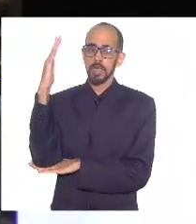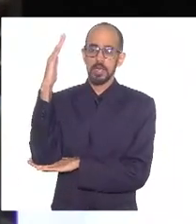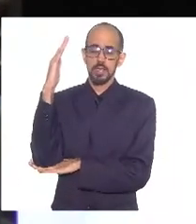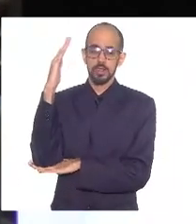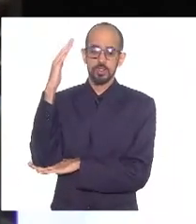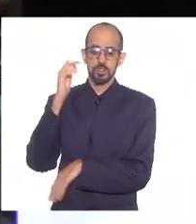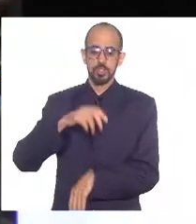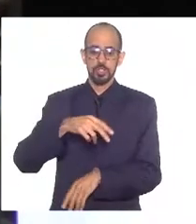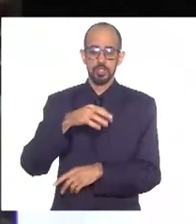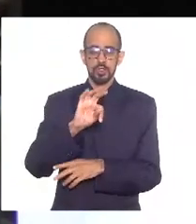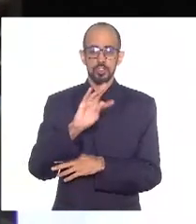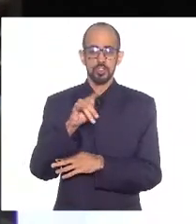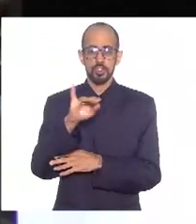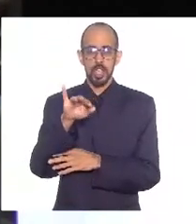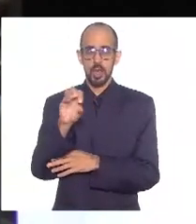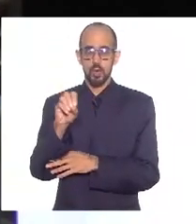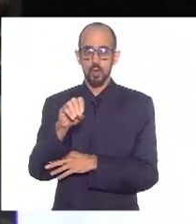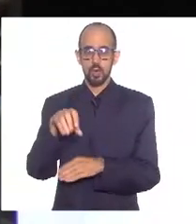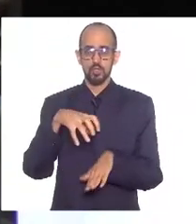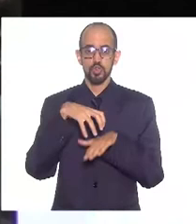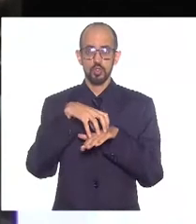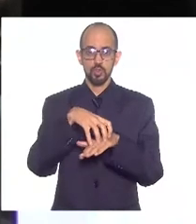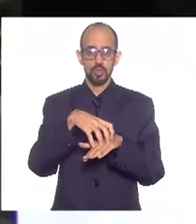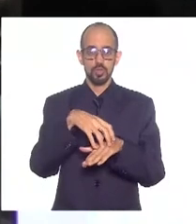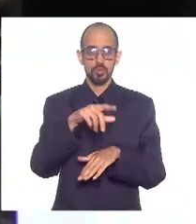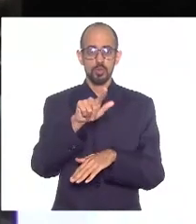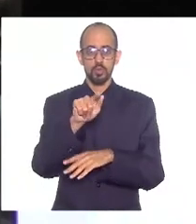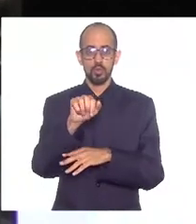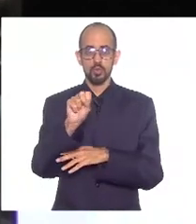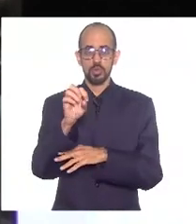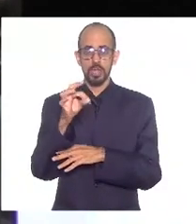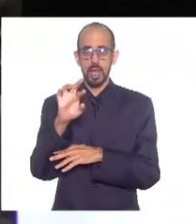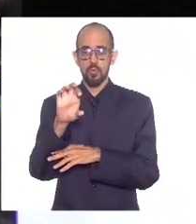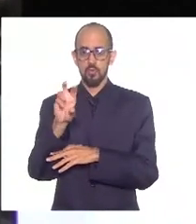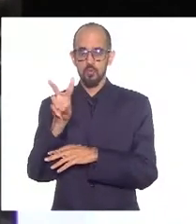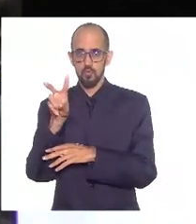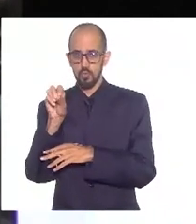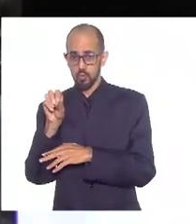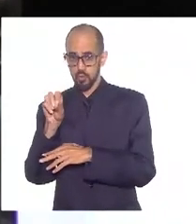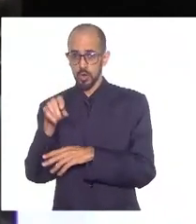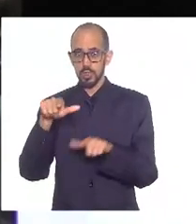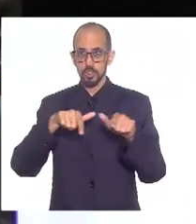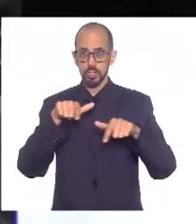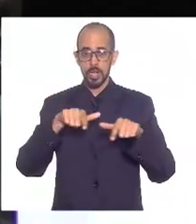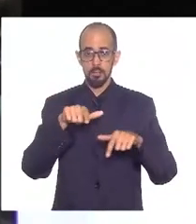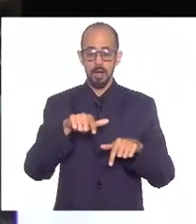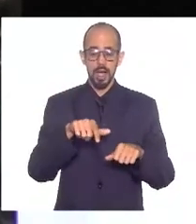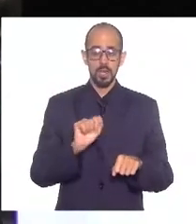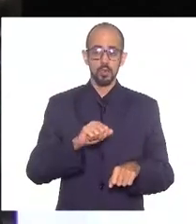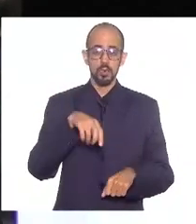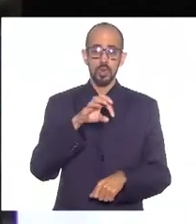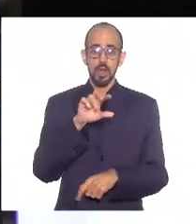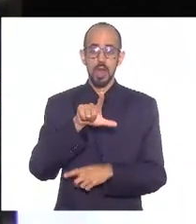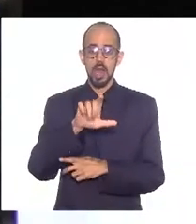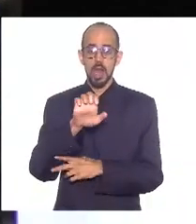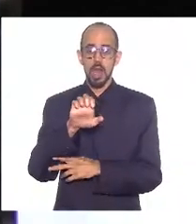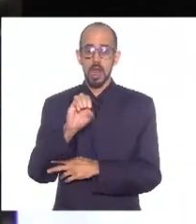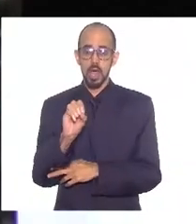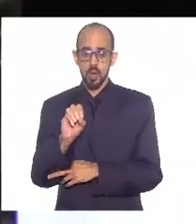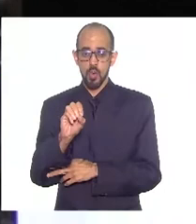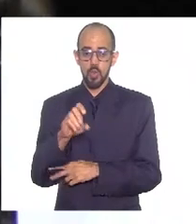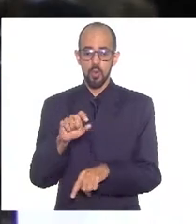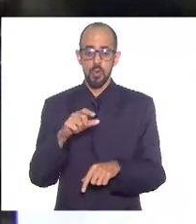Tiago Pampolho, secretário de Turismo, Gustavo Tutuca, secretário de Trabalho e Renda, Léo Vieira,